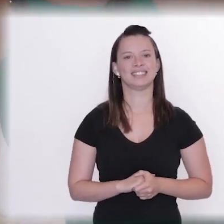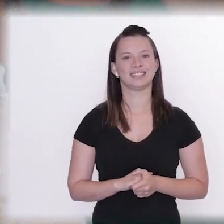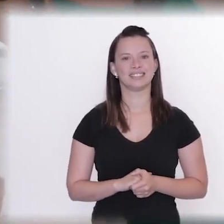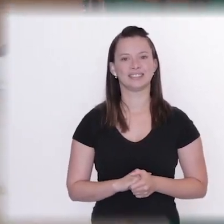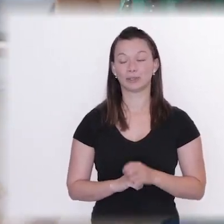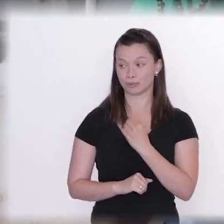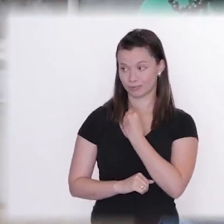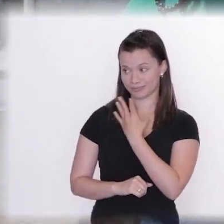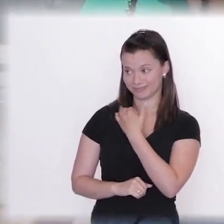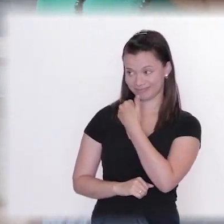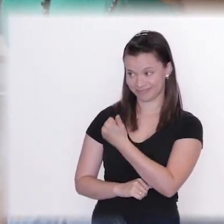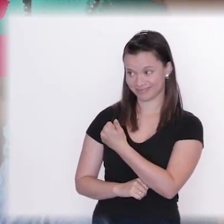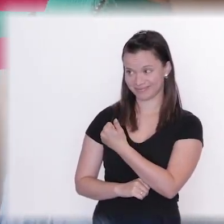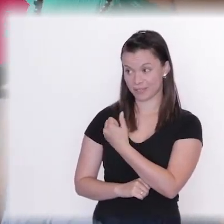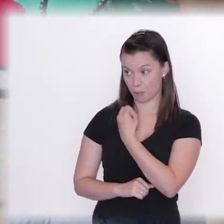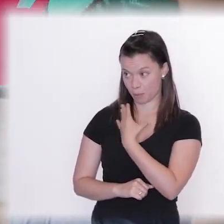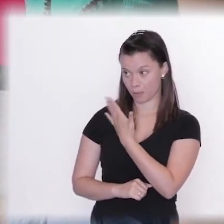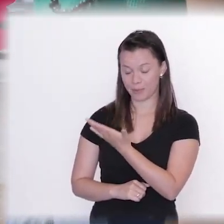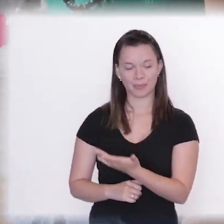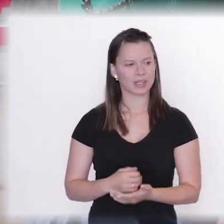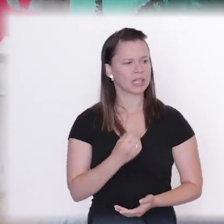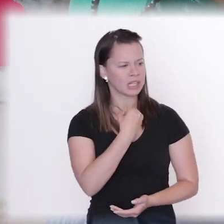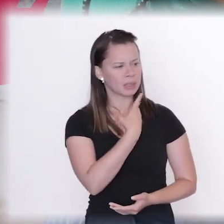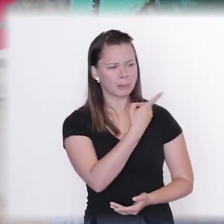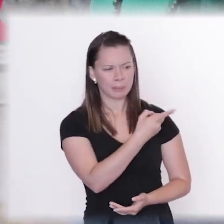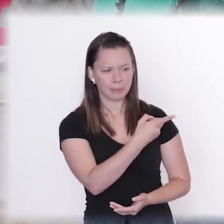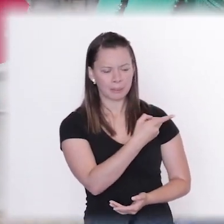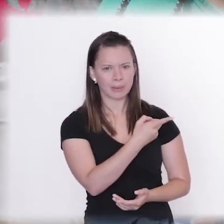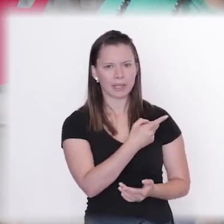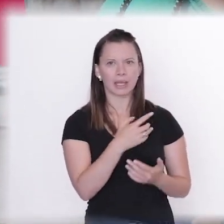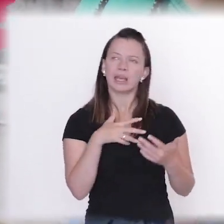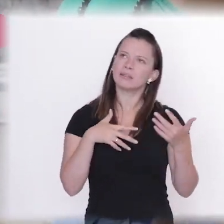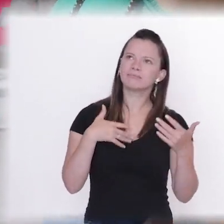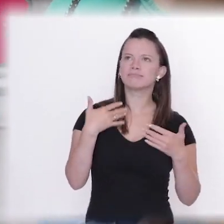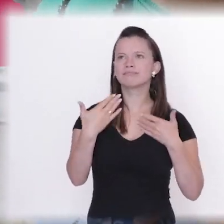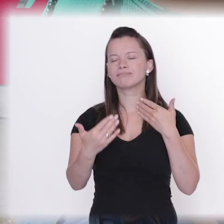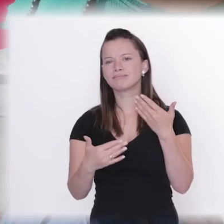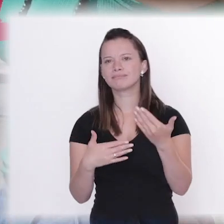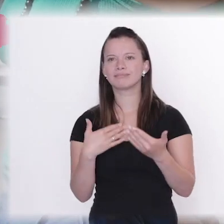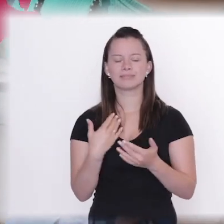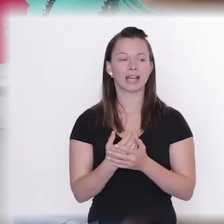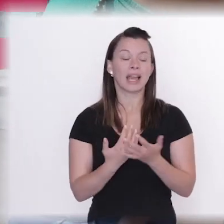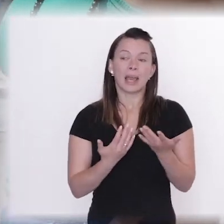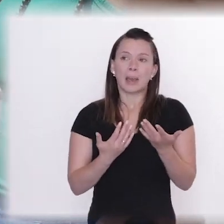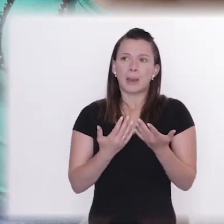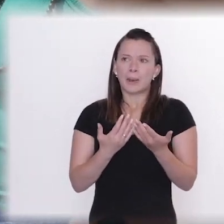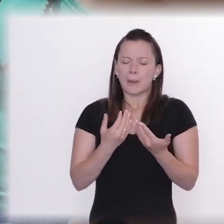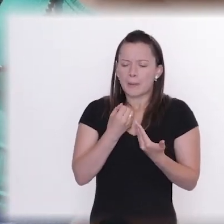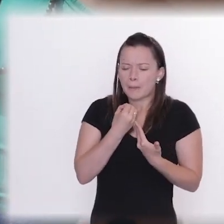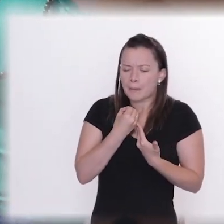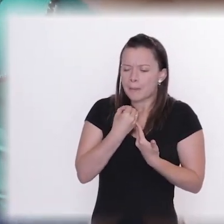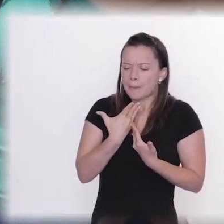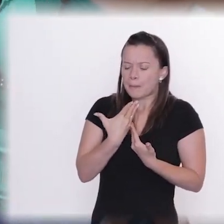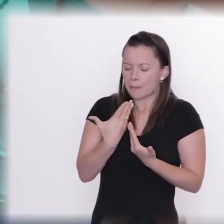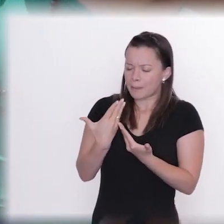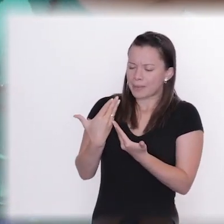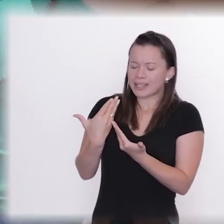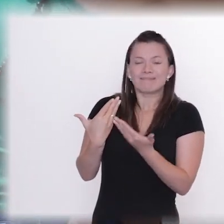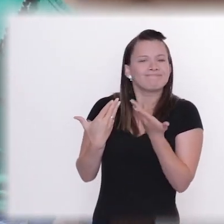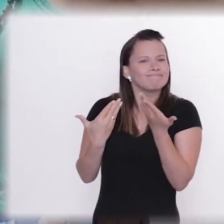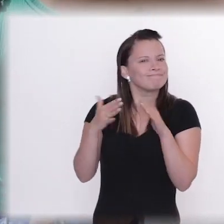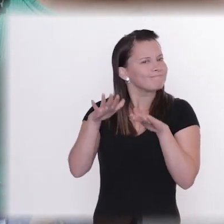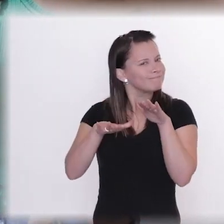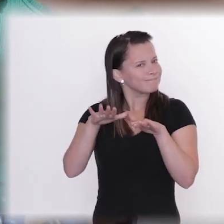Salve, Carol! Tudo bom? E aí, cara, você tá bem? Tamo aí, caminhando. Bom te ver. Bem, hoje em dia, é relativo. É,